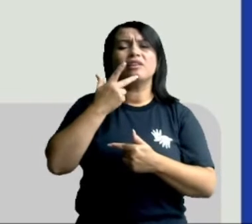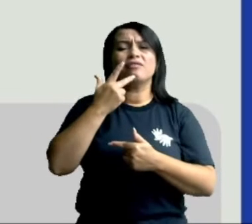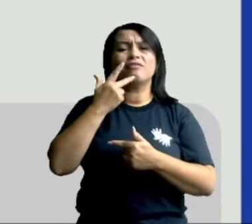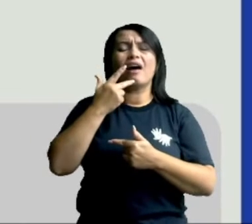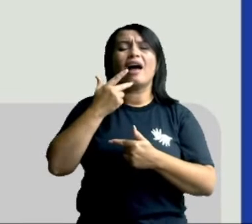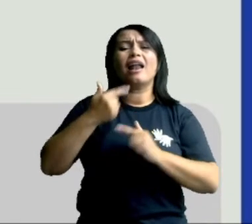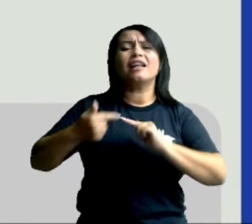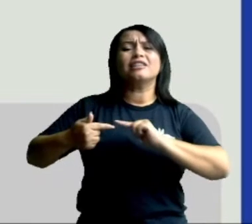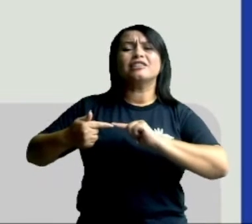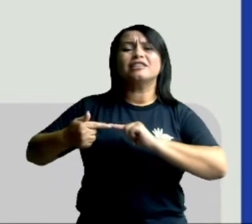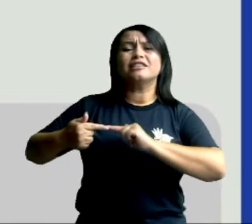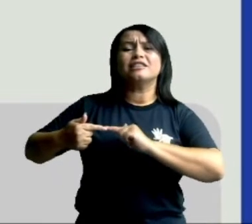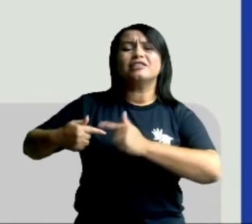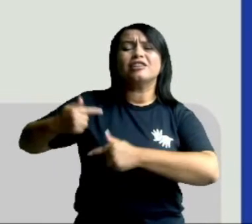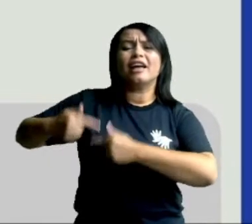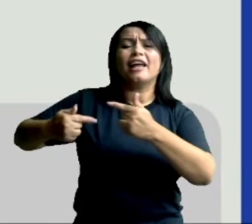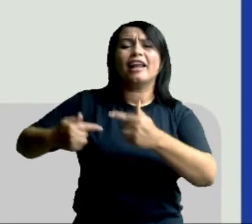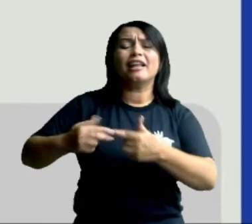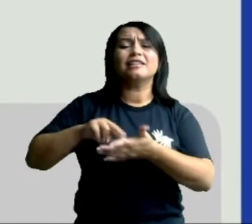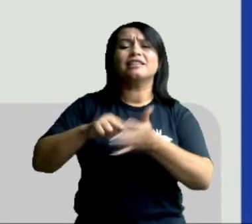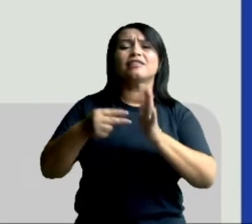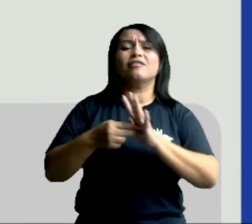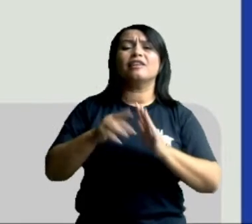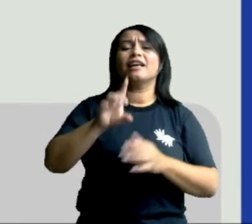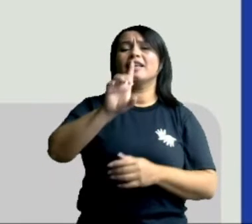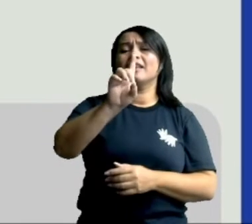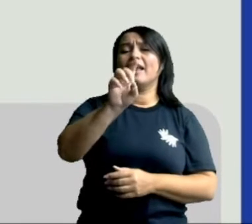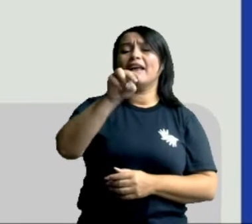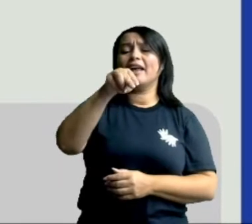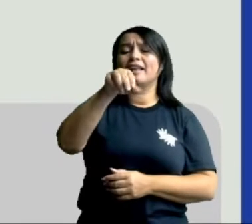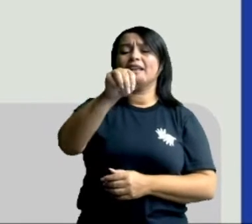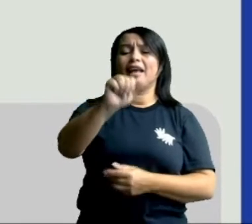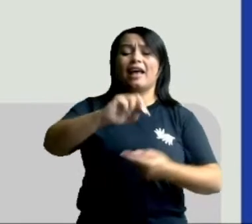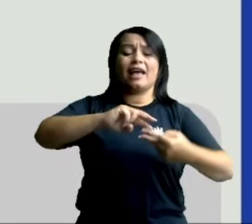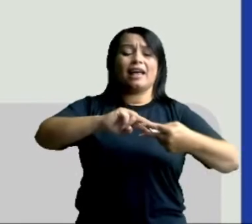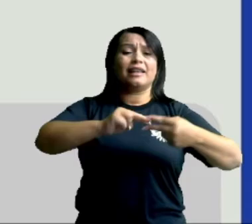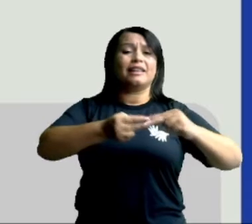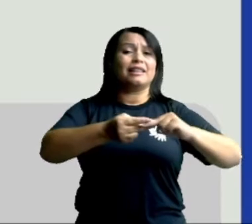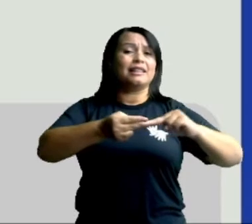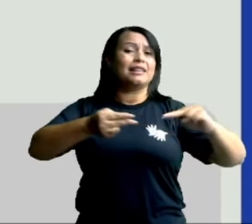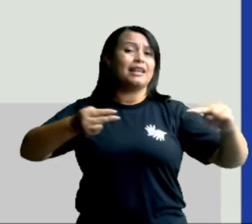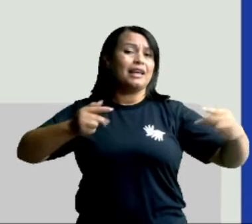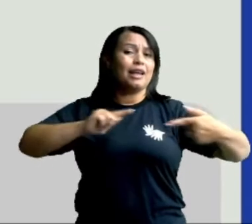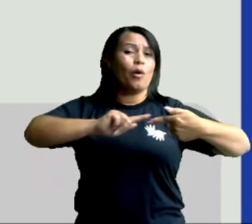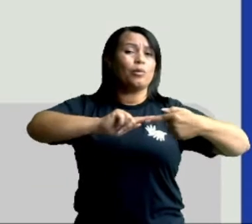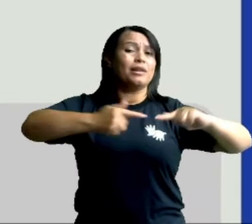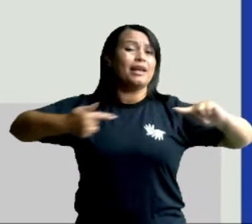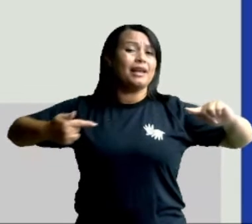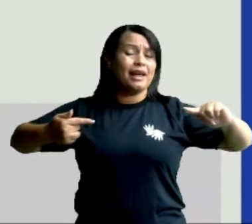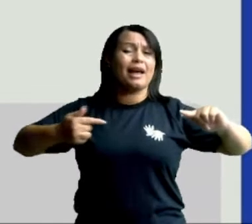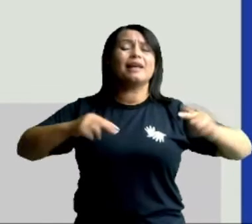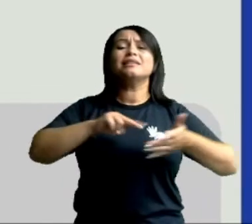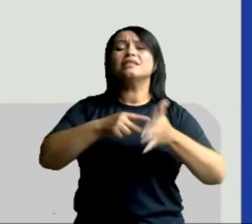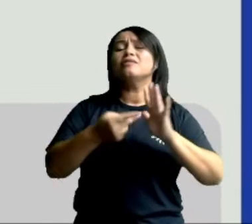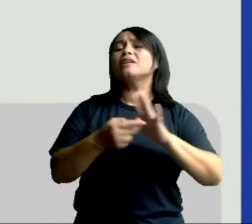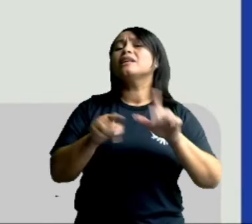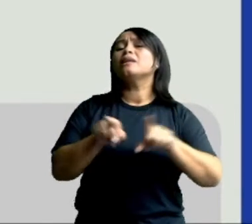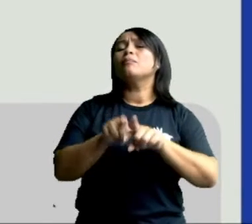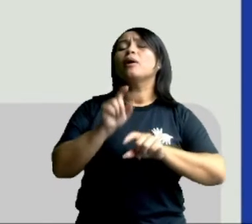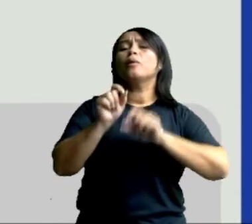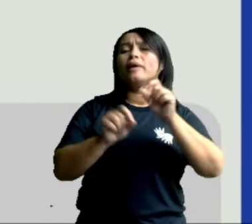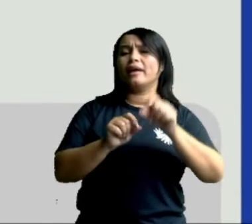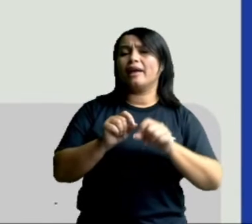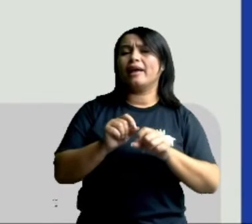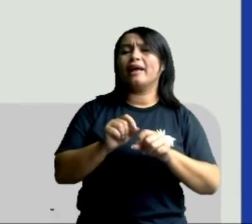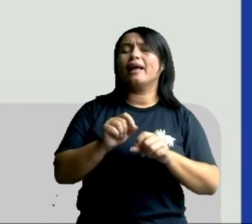gente está falando em DNA, a gente está falando em informação hereditária, tá certo? Aquilo